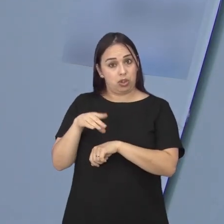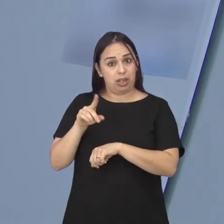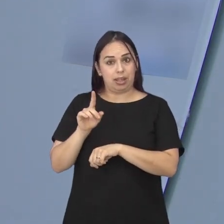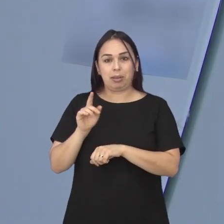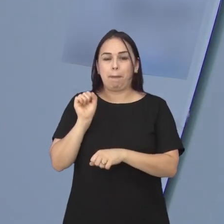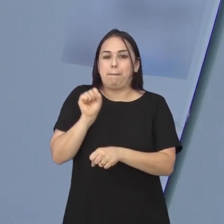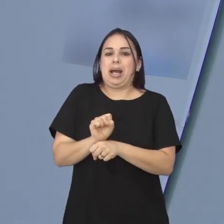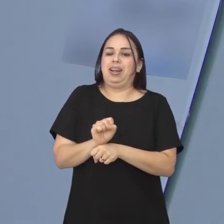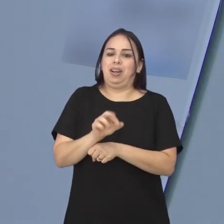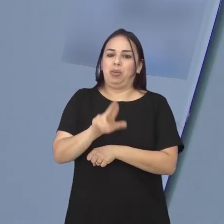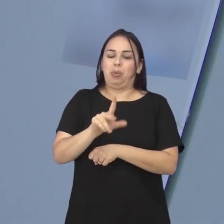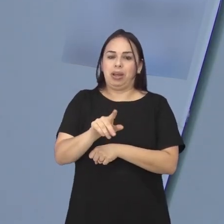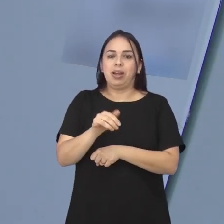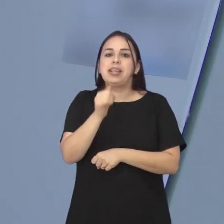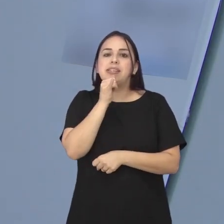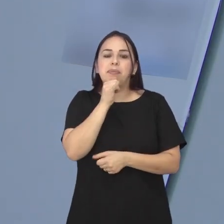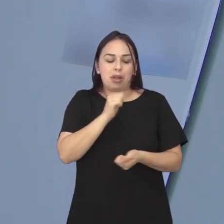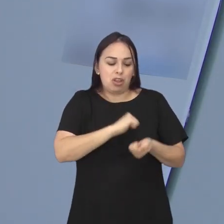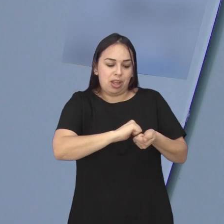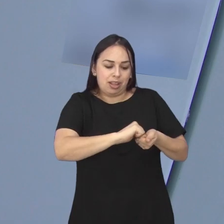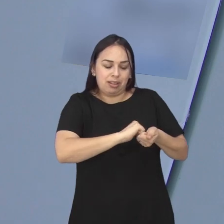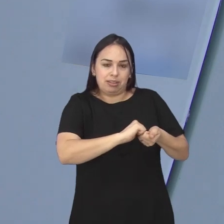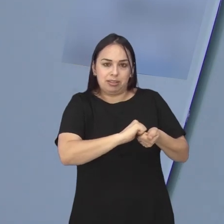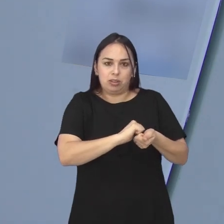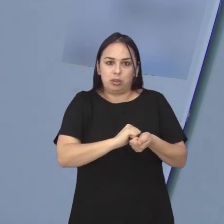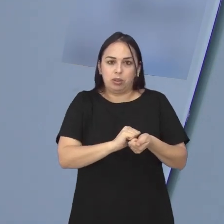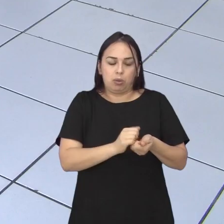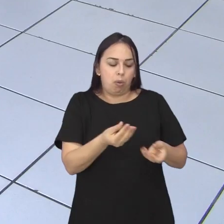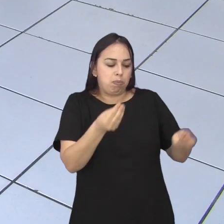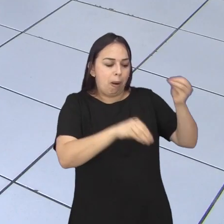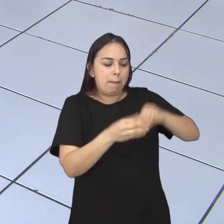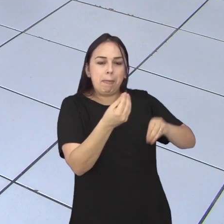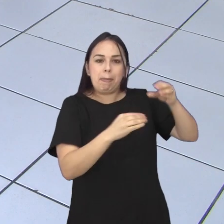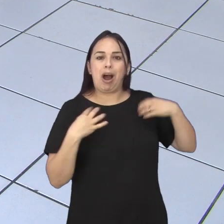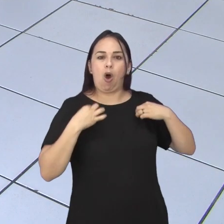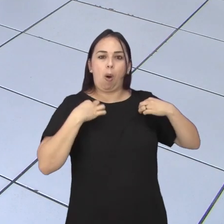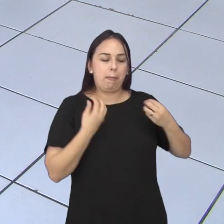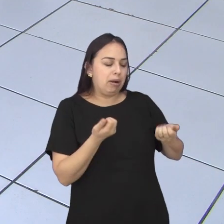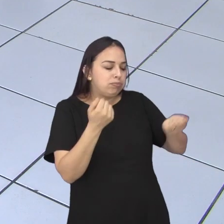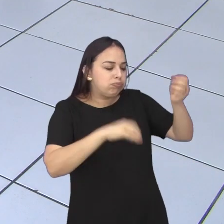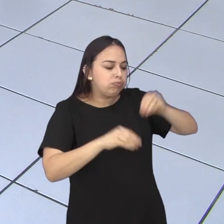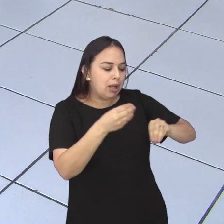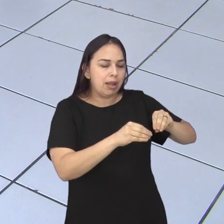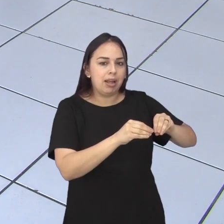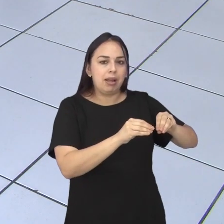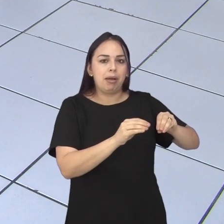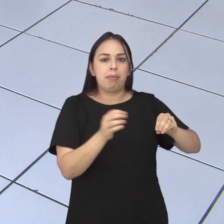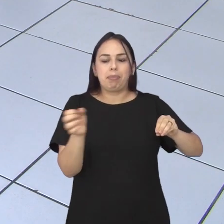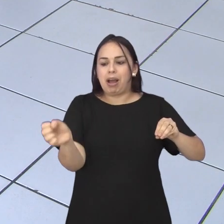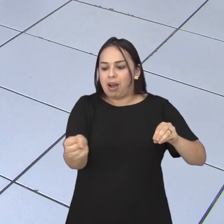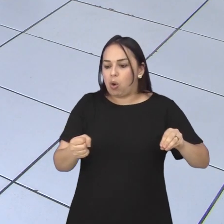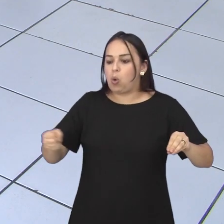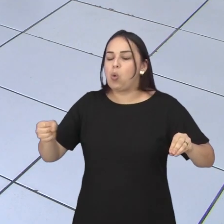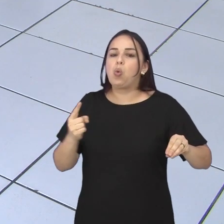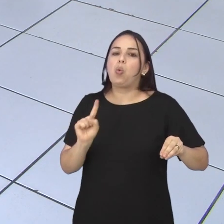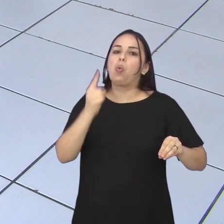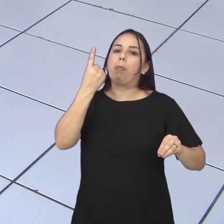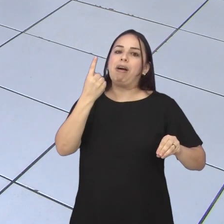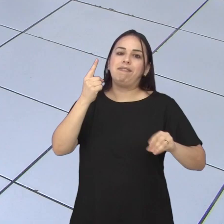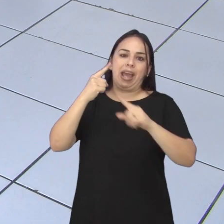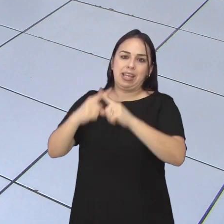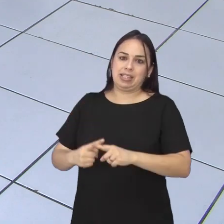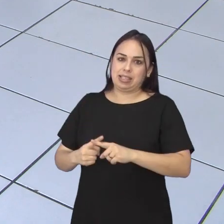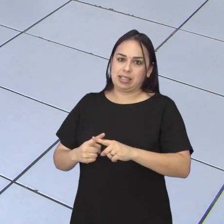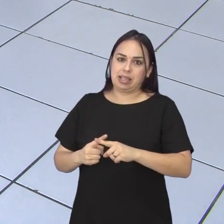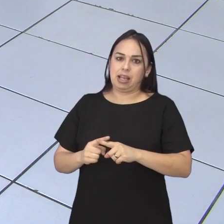não param por aí. Vai lavar roupa? Então junte a maior quantidade de peças que conseguir para não precisar usar a máquina